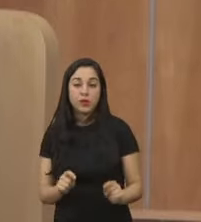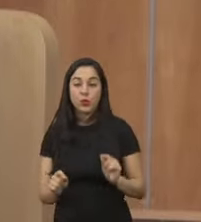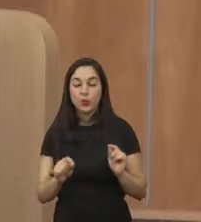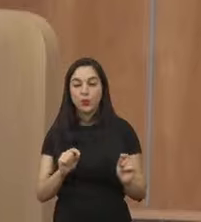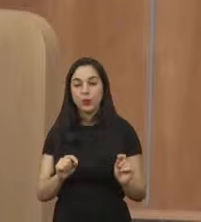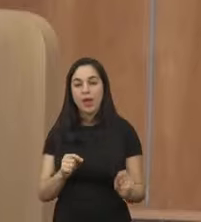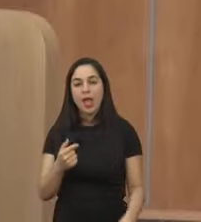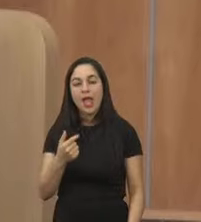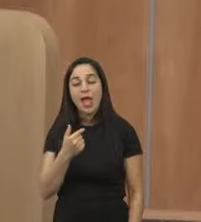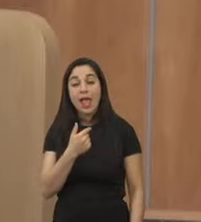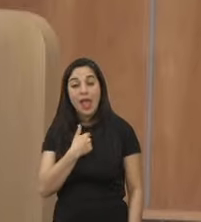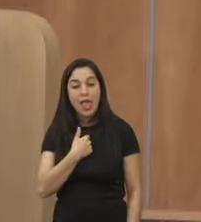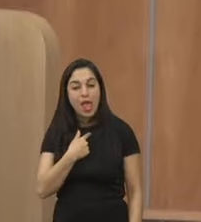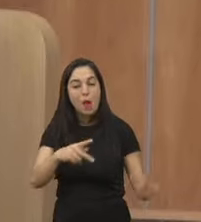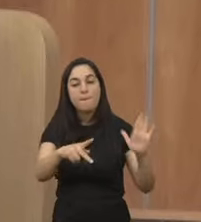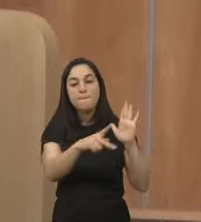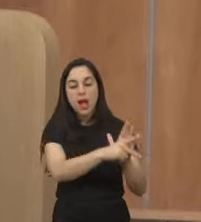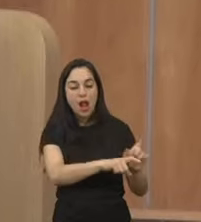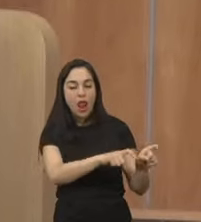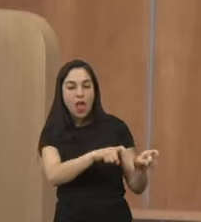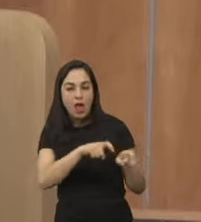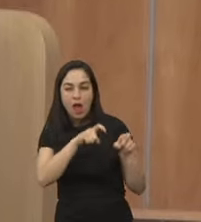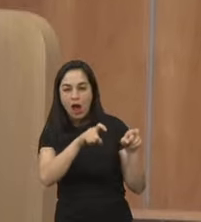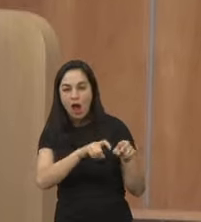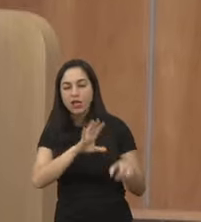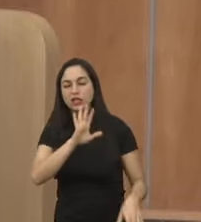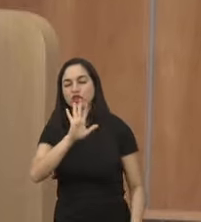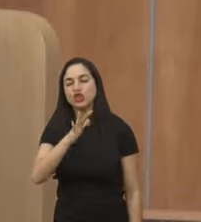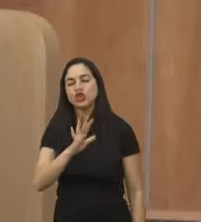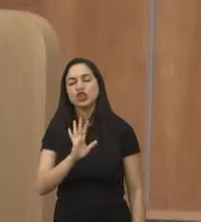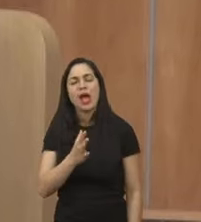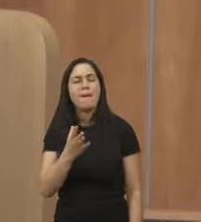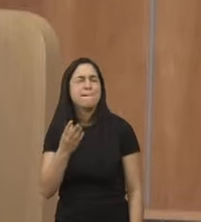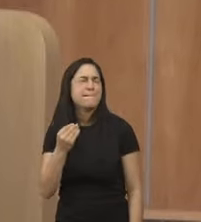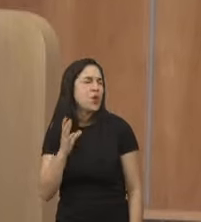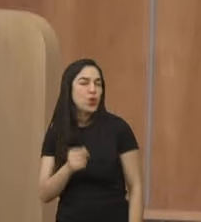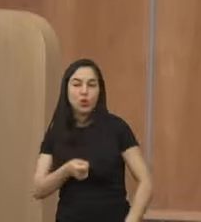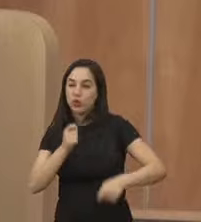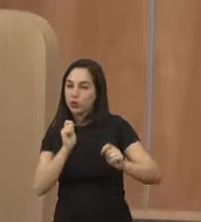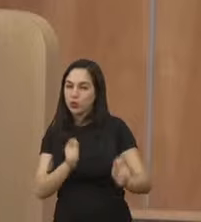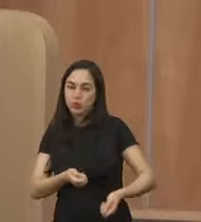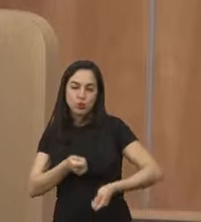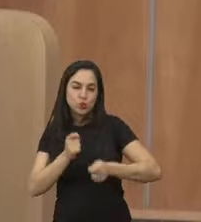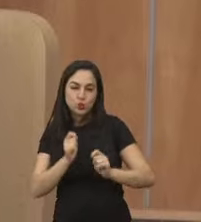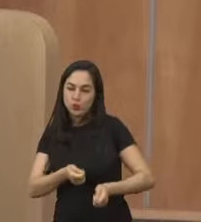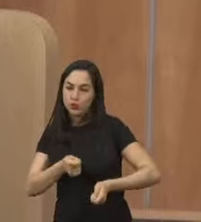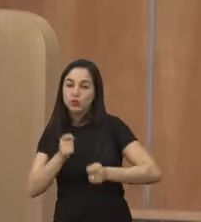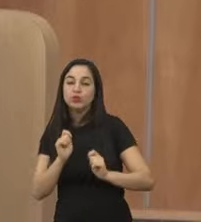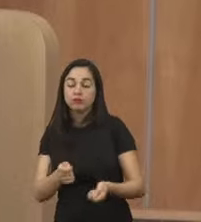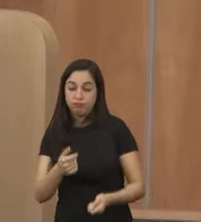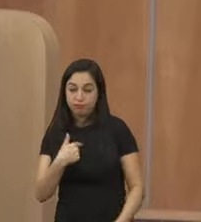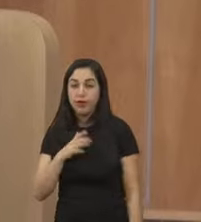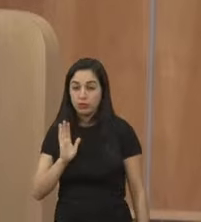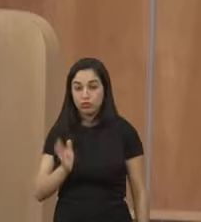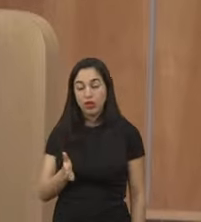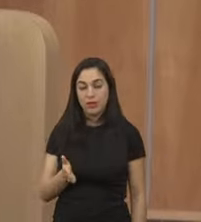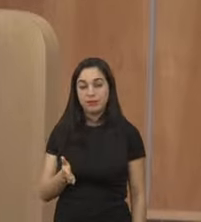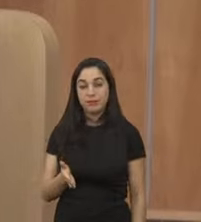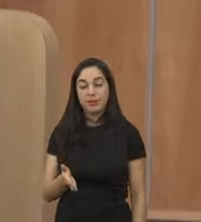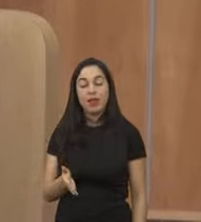Eu venho da roça também, já andei muito de charrete, de carroça, então